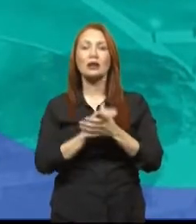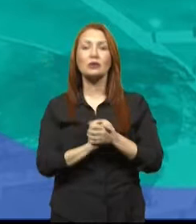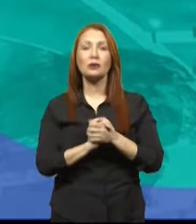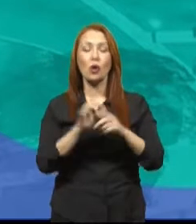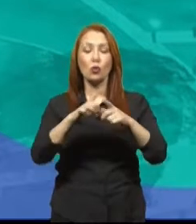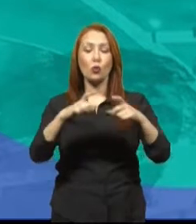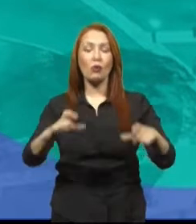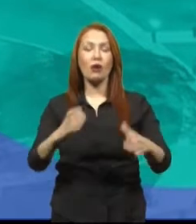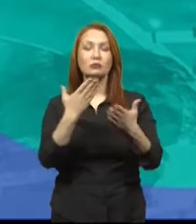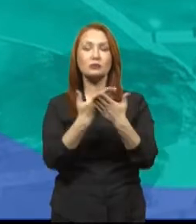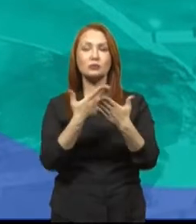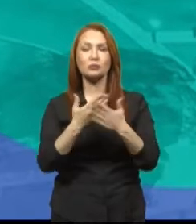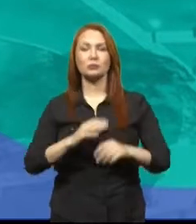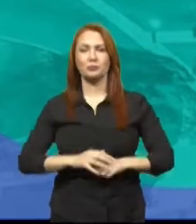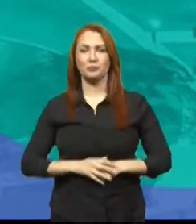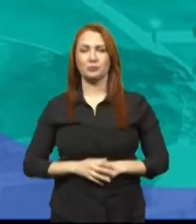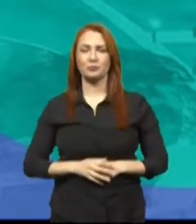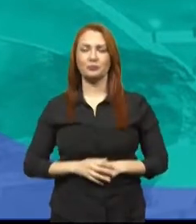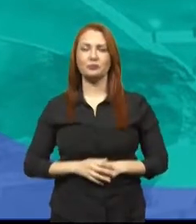assistentes